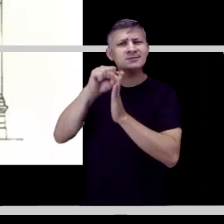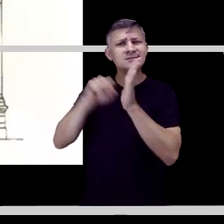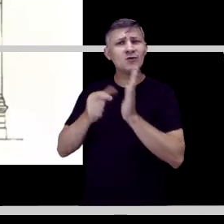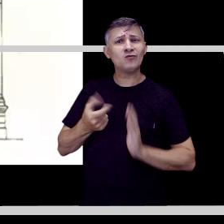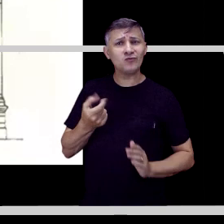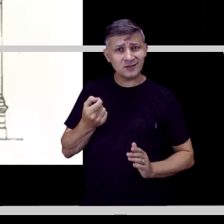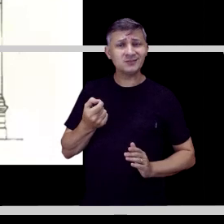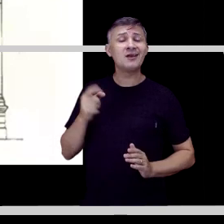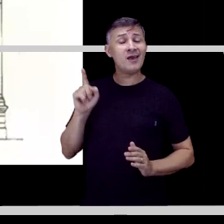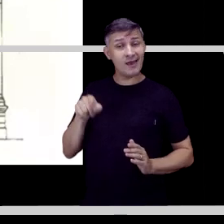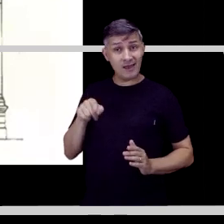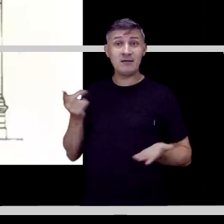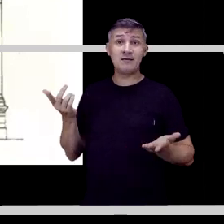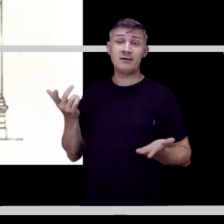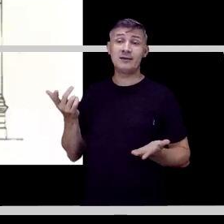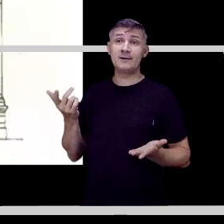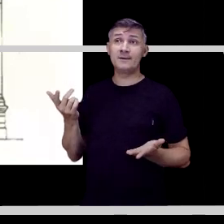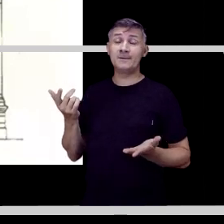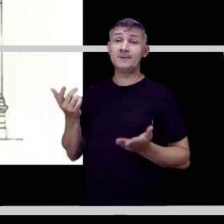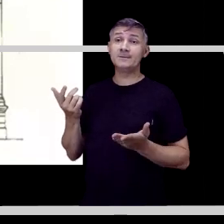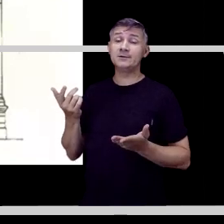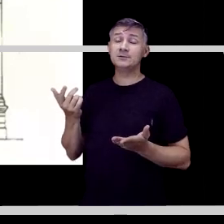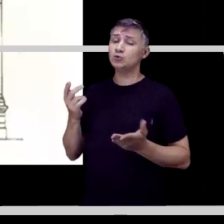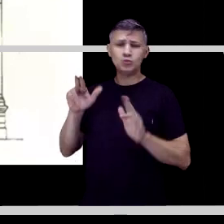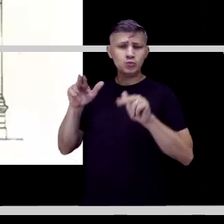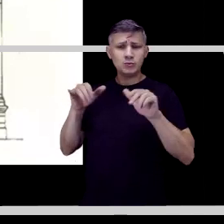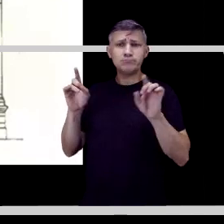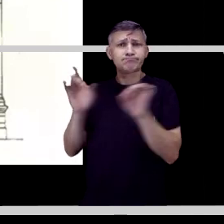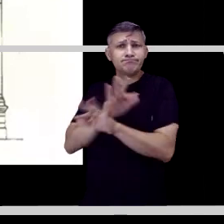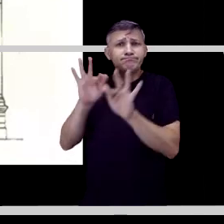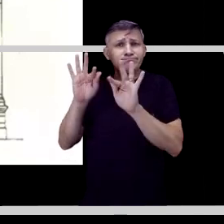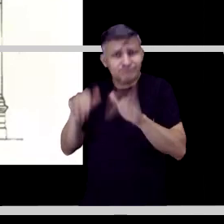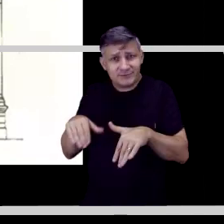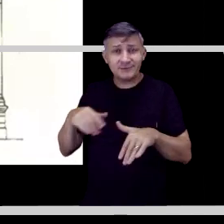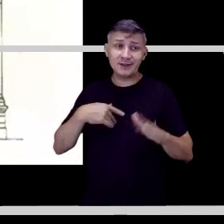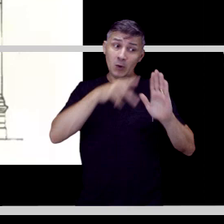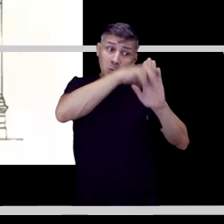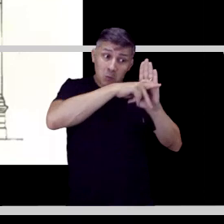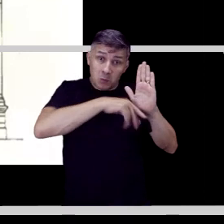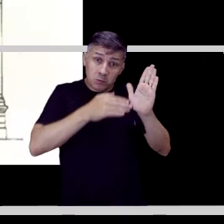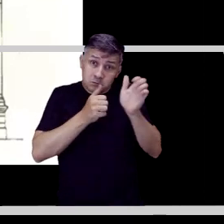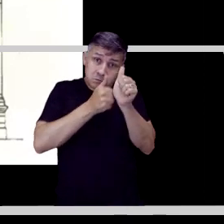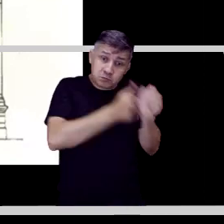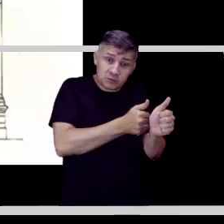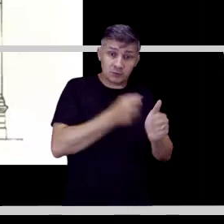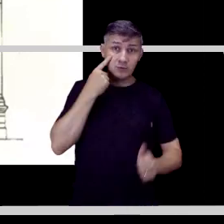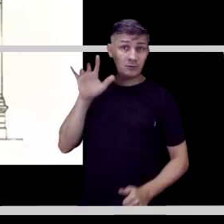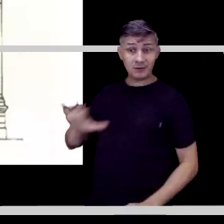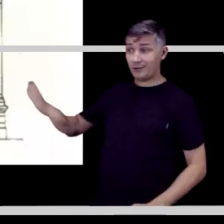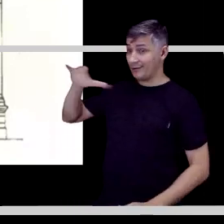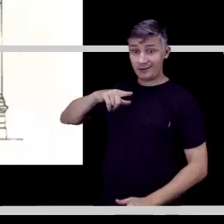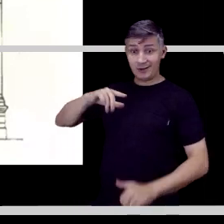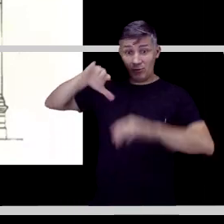de Artes e Ofícios, e que nunca foi concluído conforme seu projeto, né? Essa imagem que a gente vê tem essa